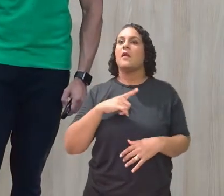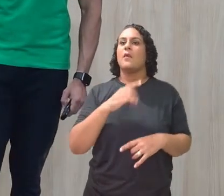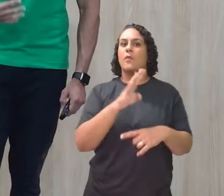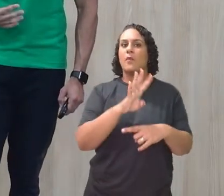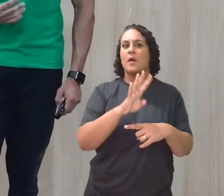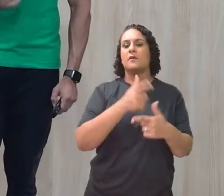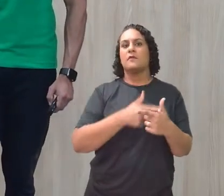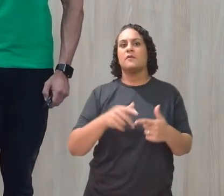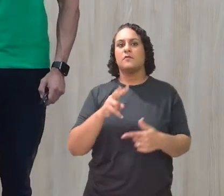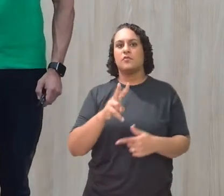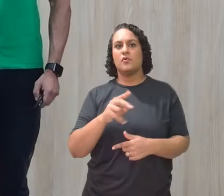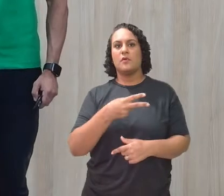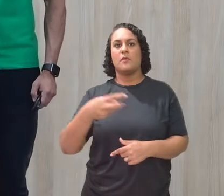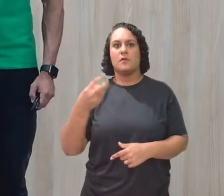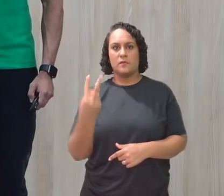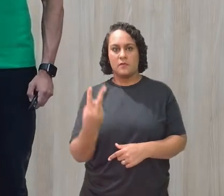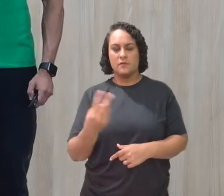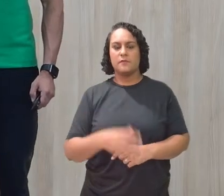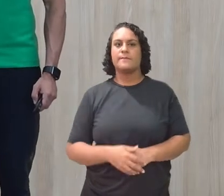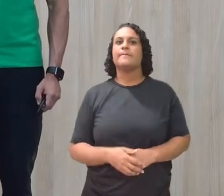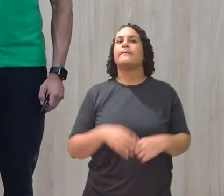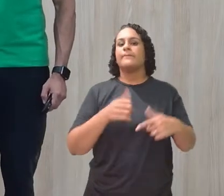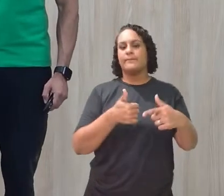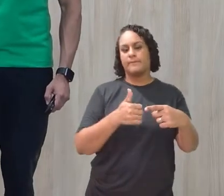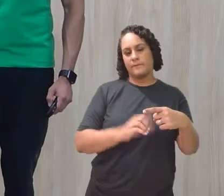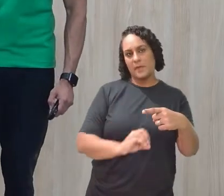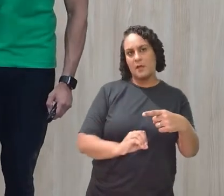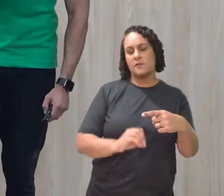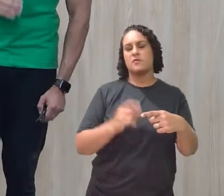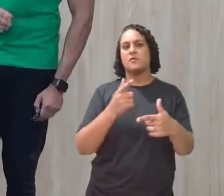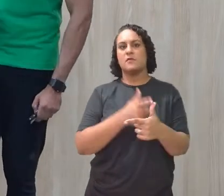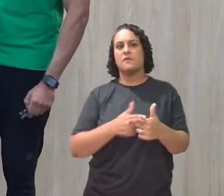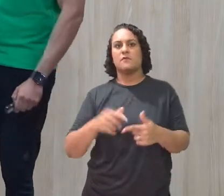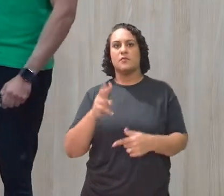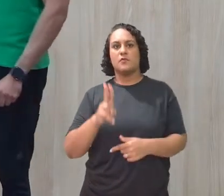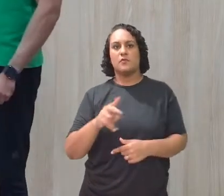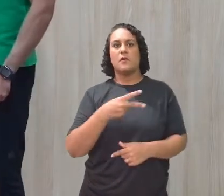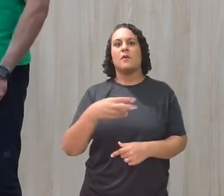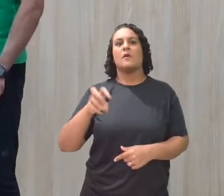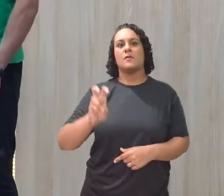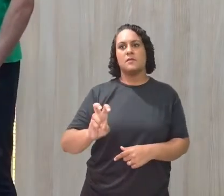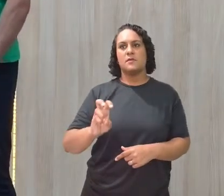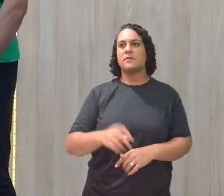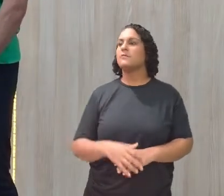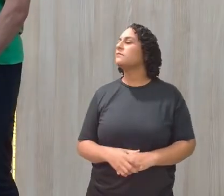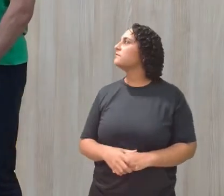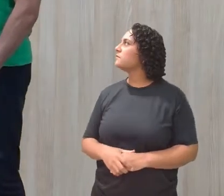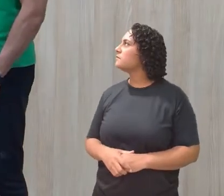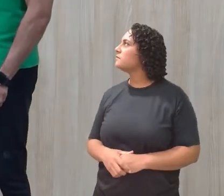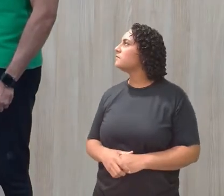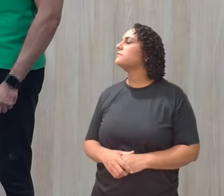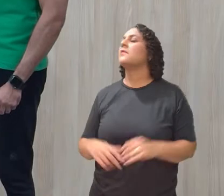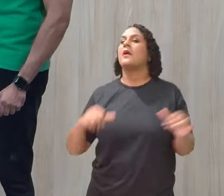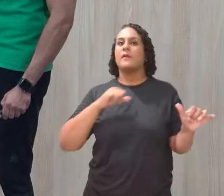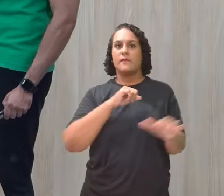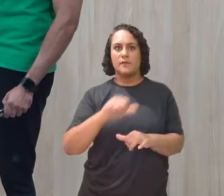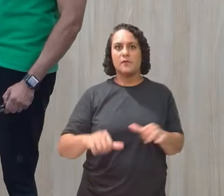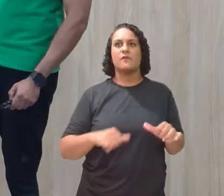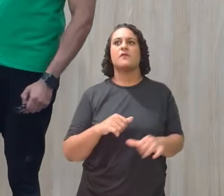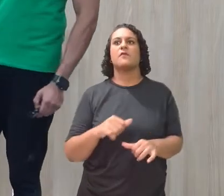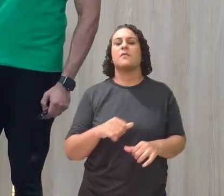dividido por 2 dá igual a 2 e 10 dividido por 2 é igual a 5. Então eu já transformei